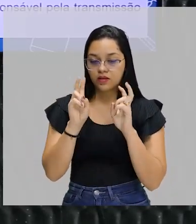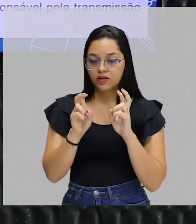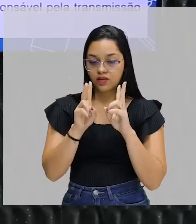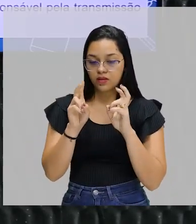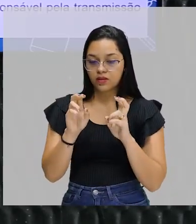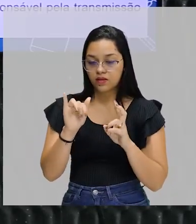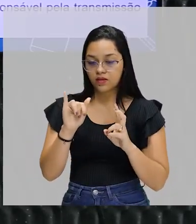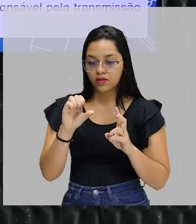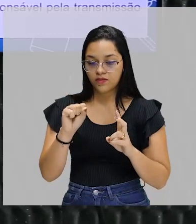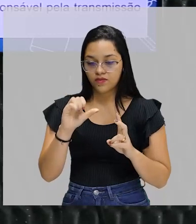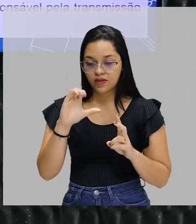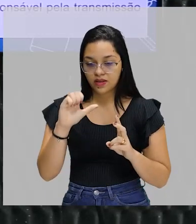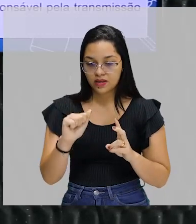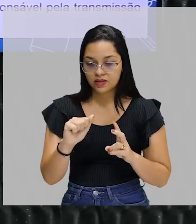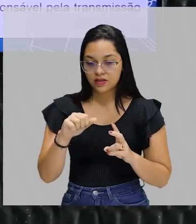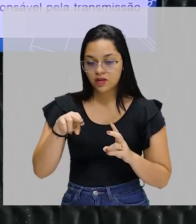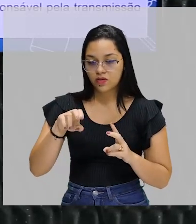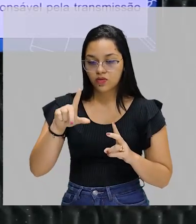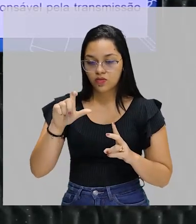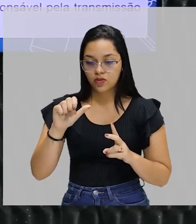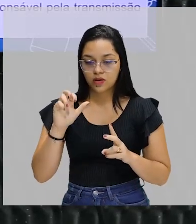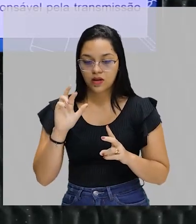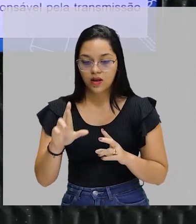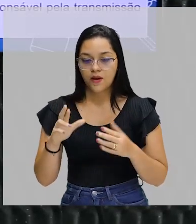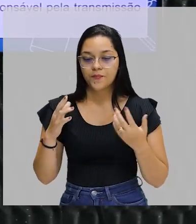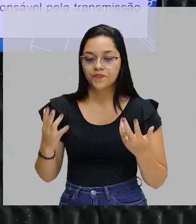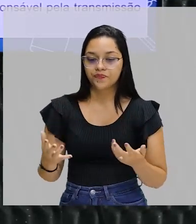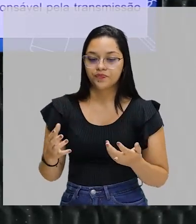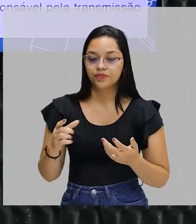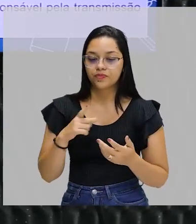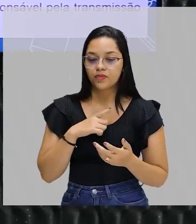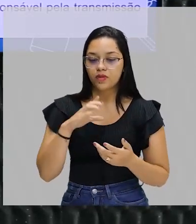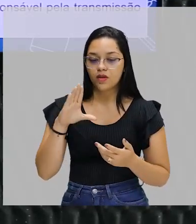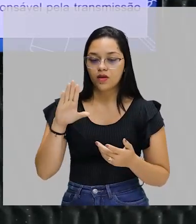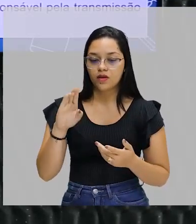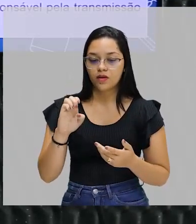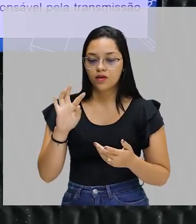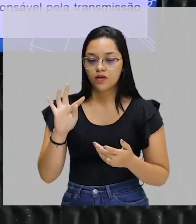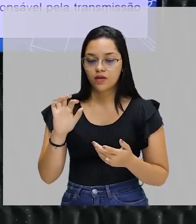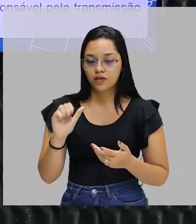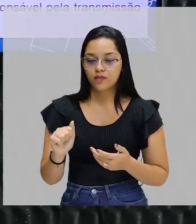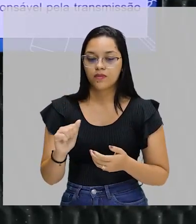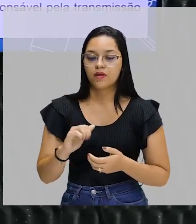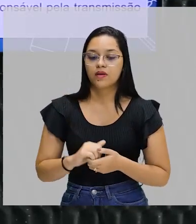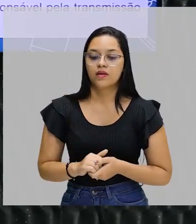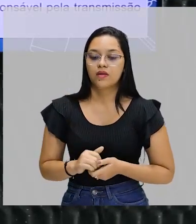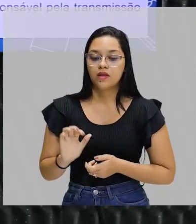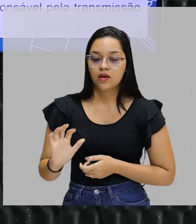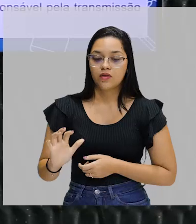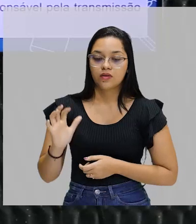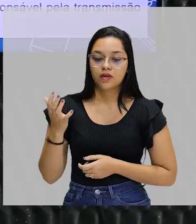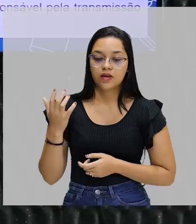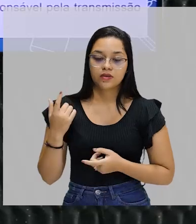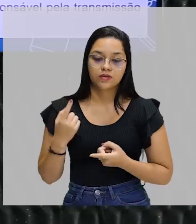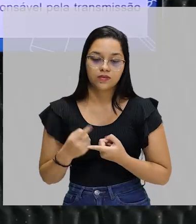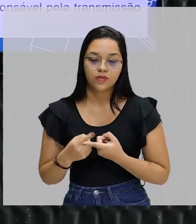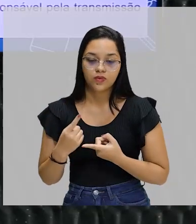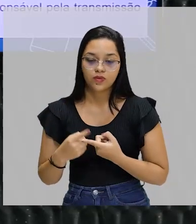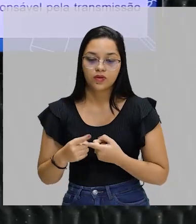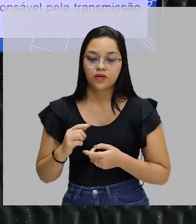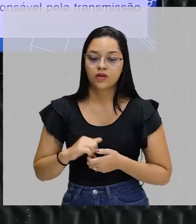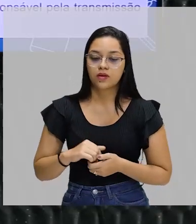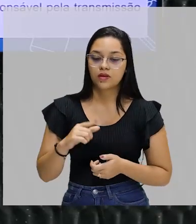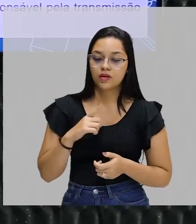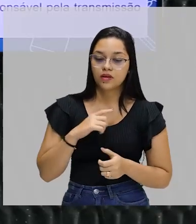física nuclear. Tá, ok? Então, o decaimento beta é a liberação de um elétron. Isso acontece por quê? Porque eu